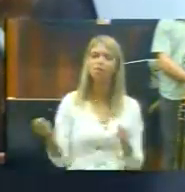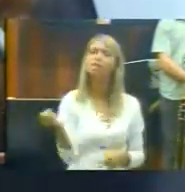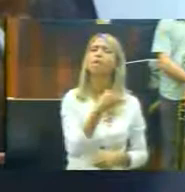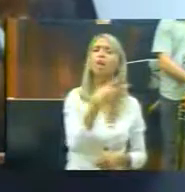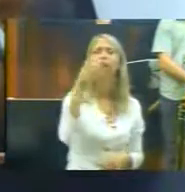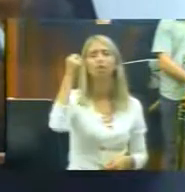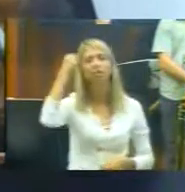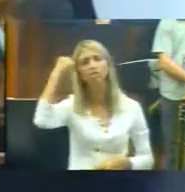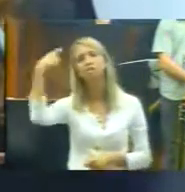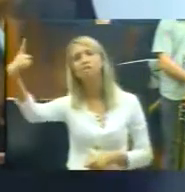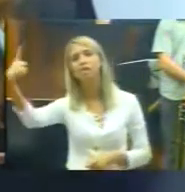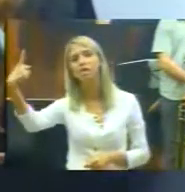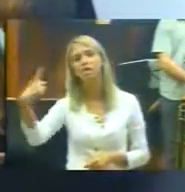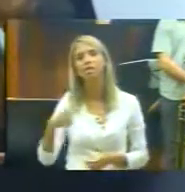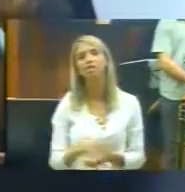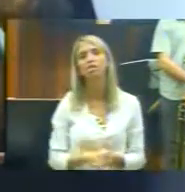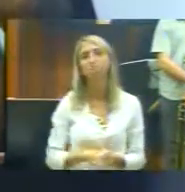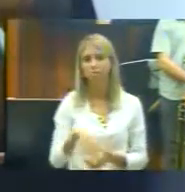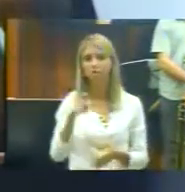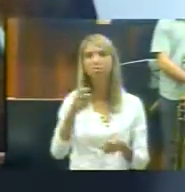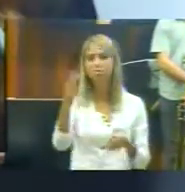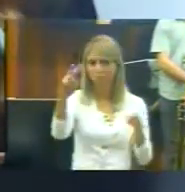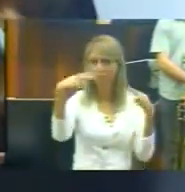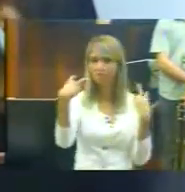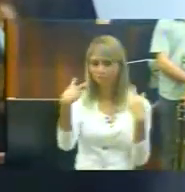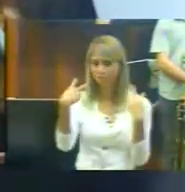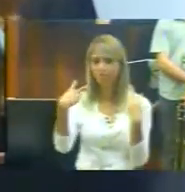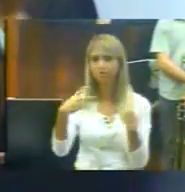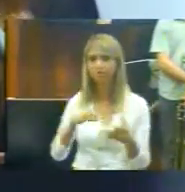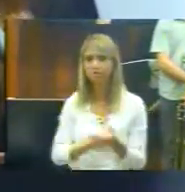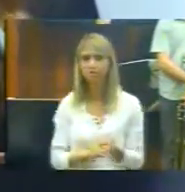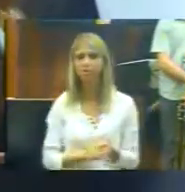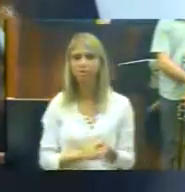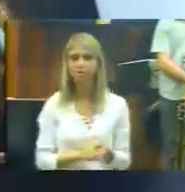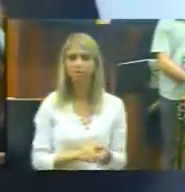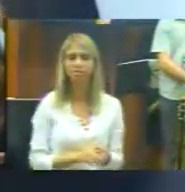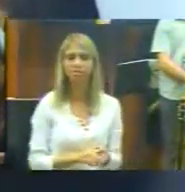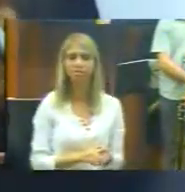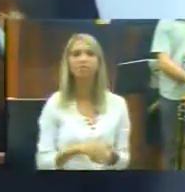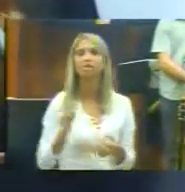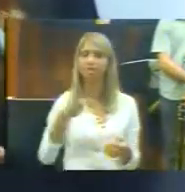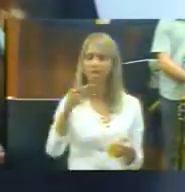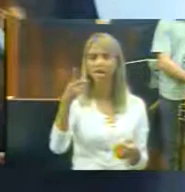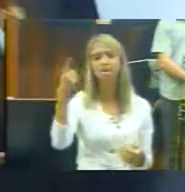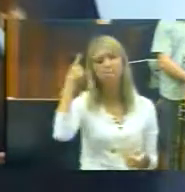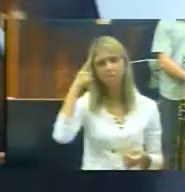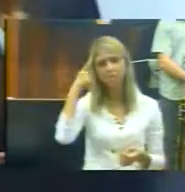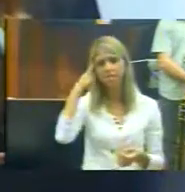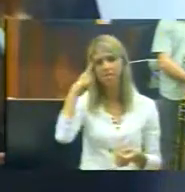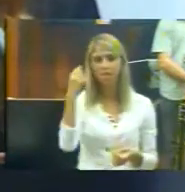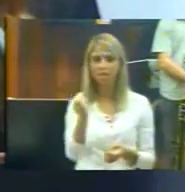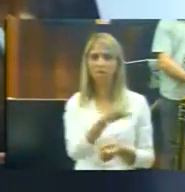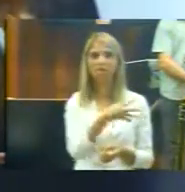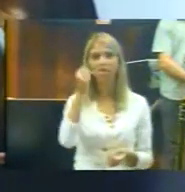gente vai vocês vão ver. Está todo mundo assim, pensando em novas ideias.